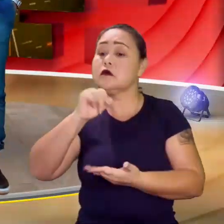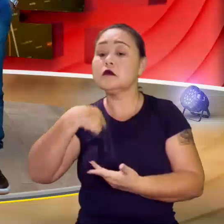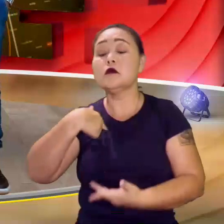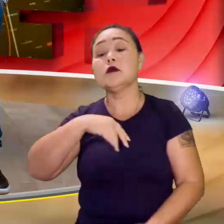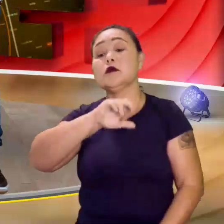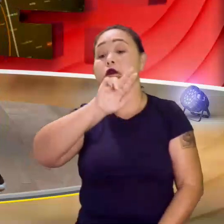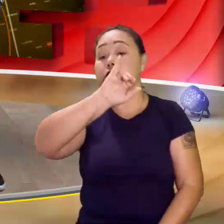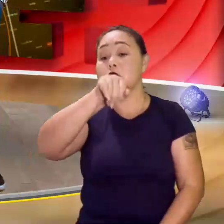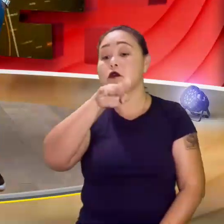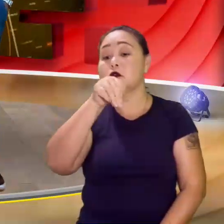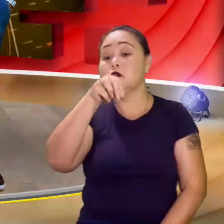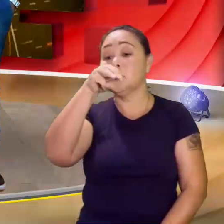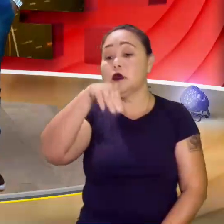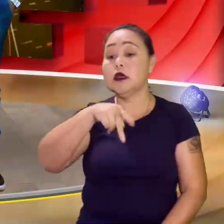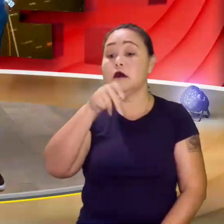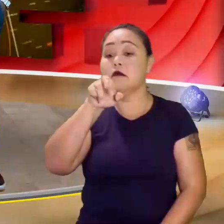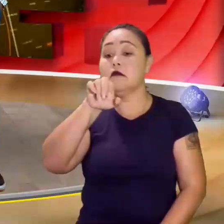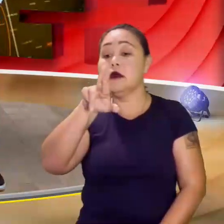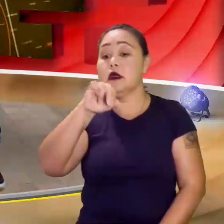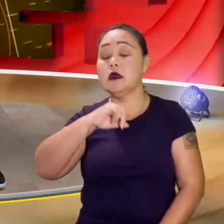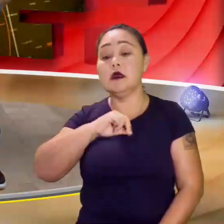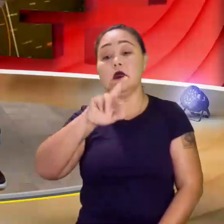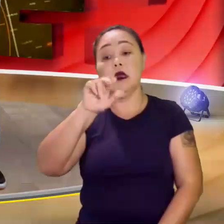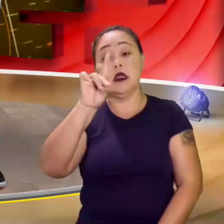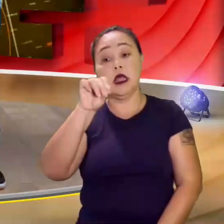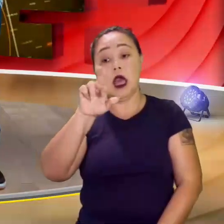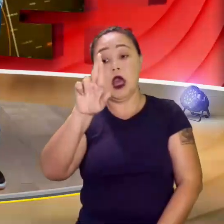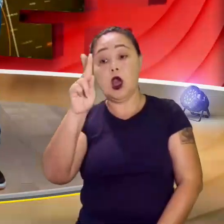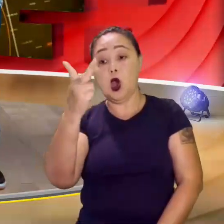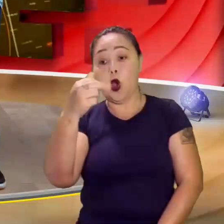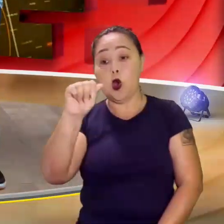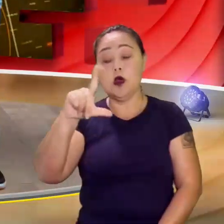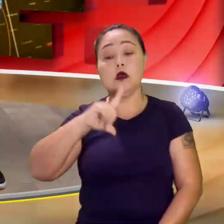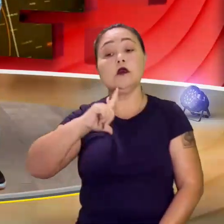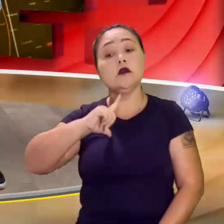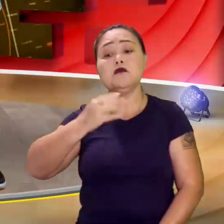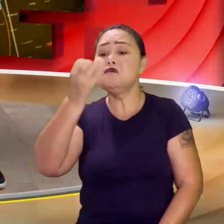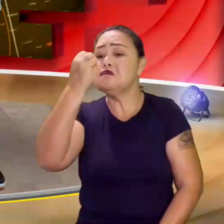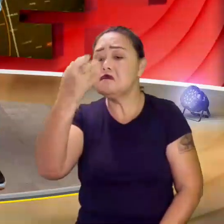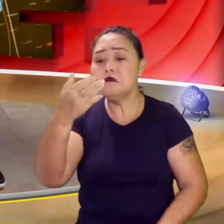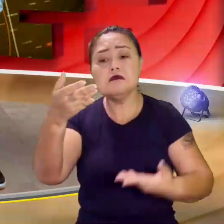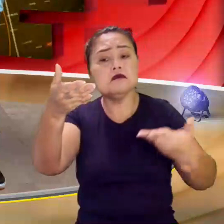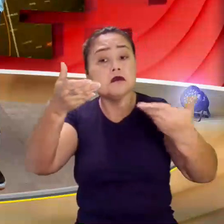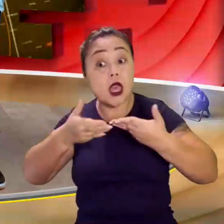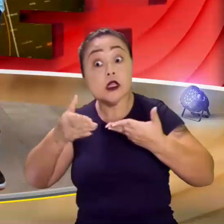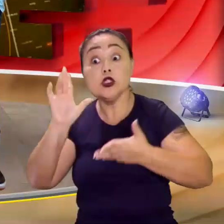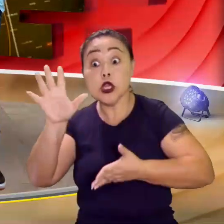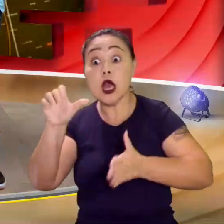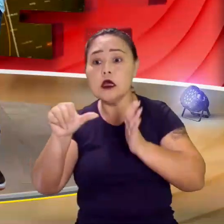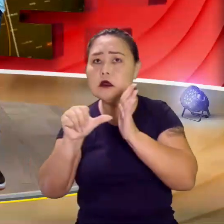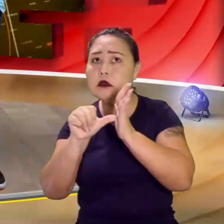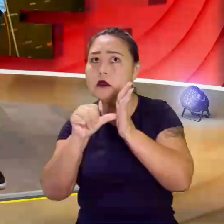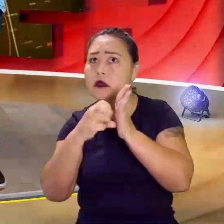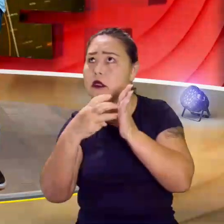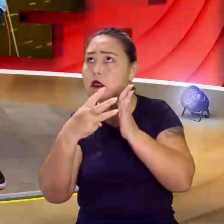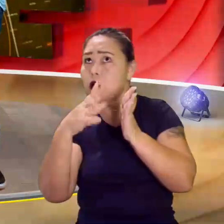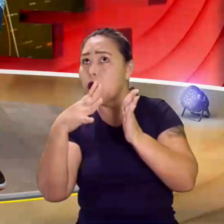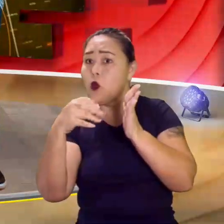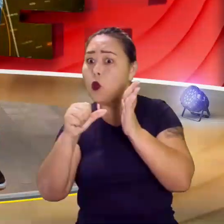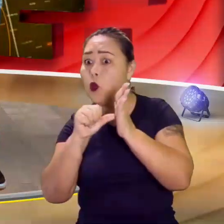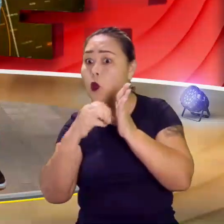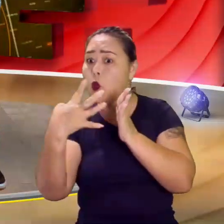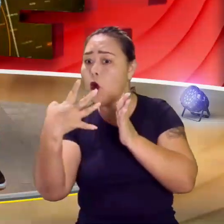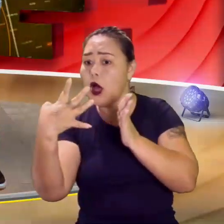Pereira da Rocha. Ah, que legal, né, professor Maurício? Muito bom receber essas visitas. Já é a terceira, não é a quarta que nós temos aqui de